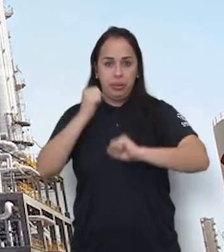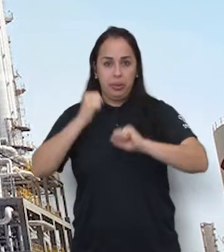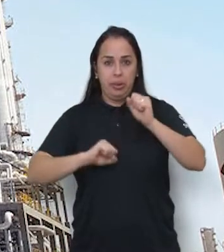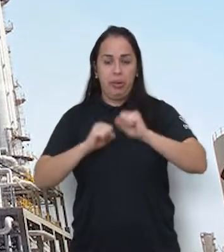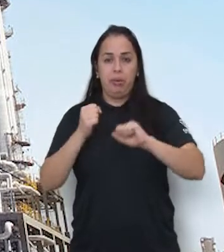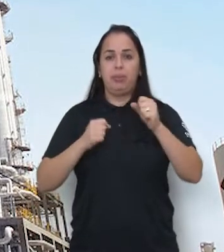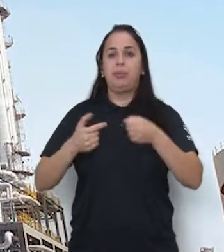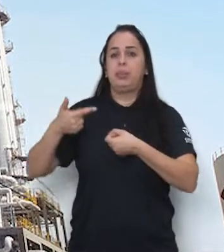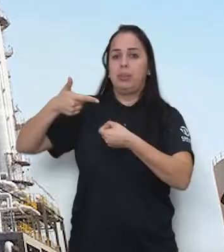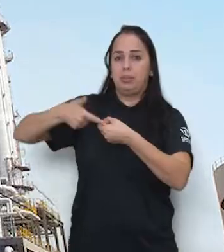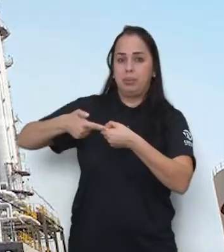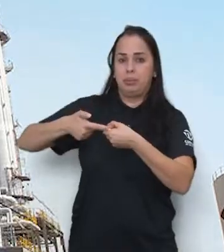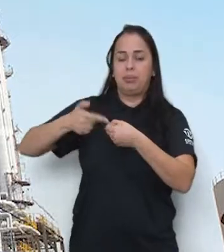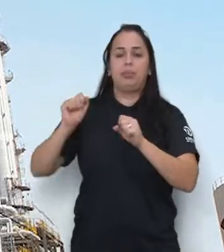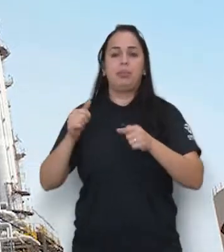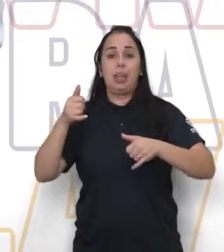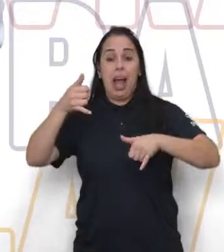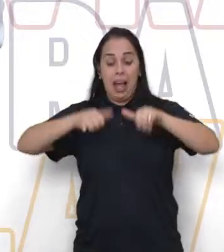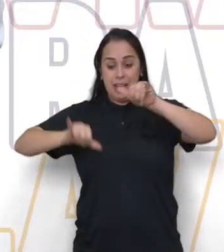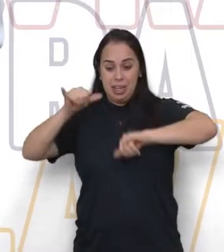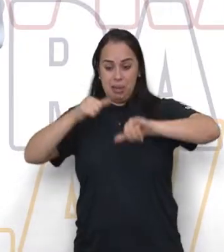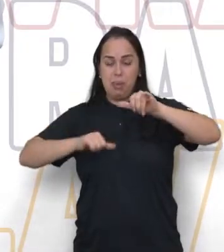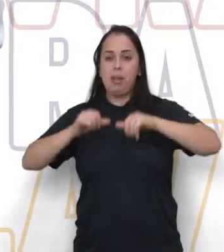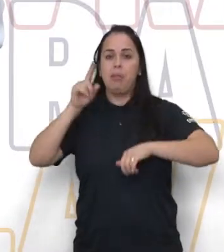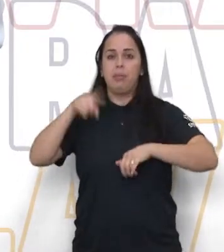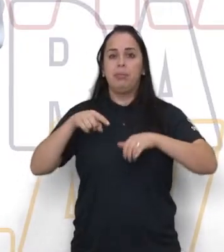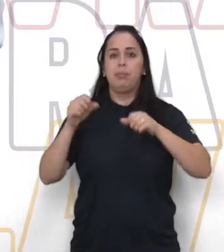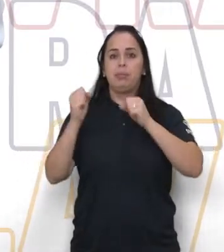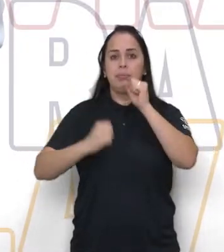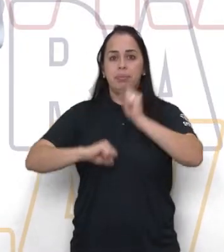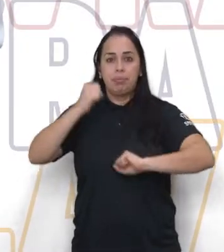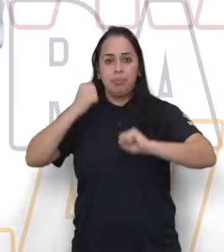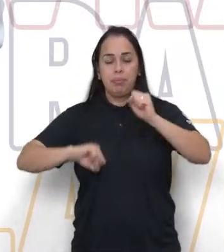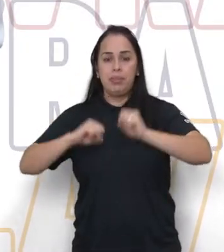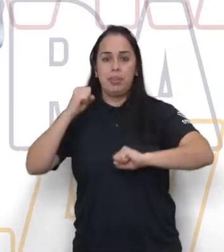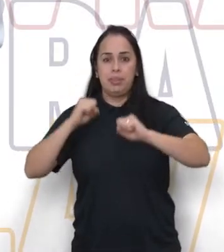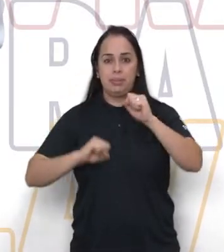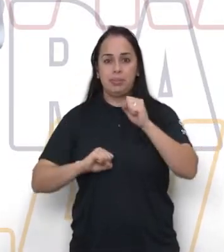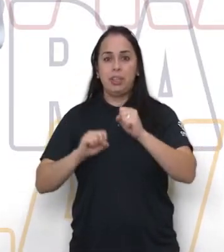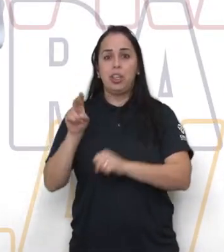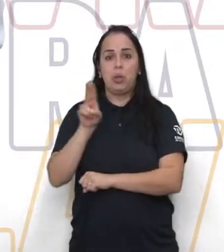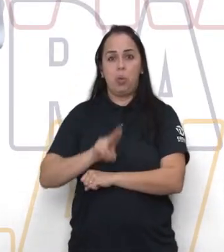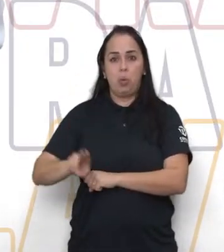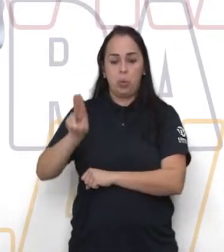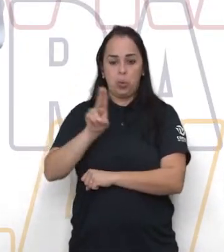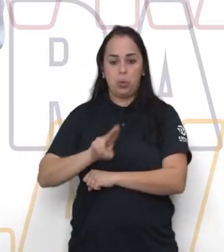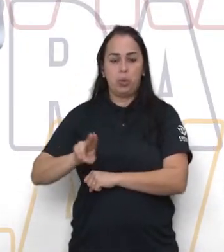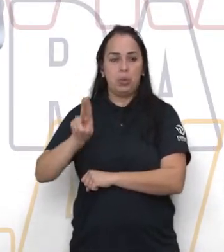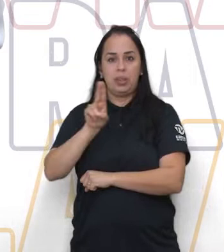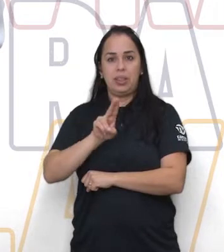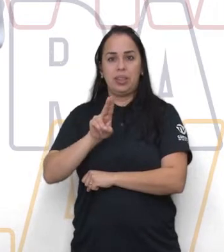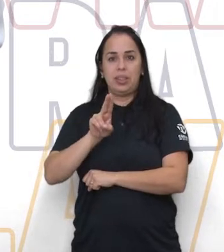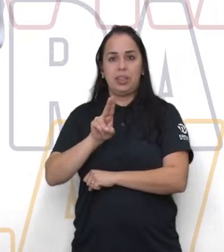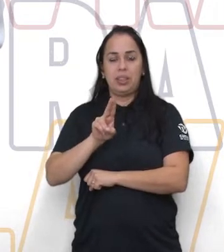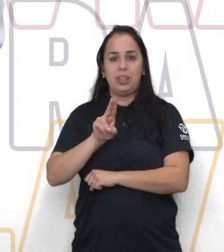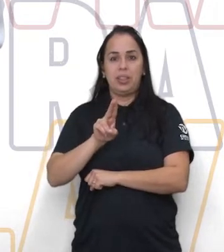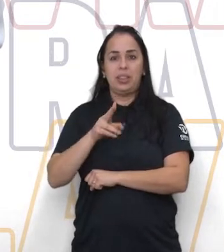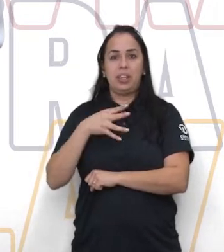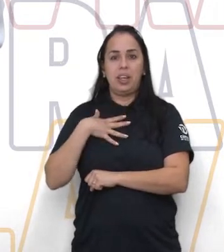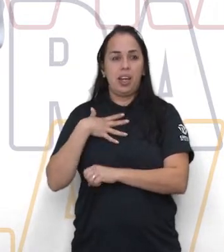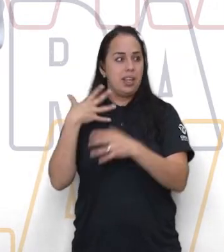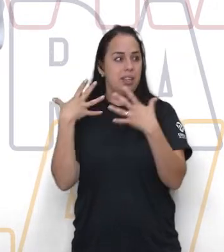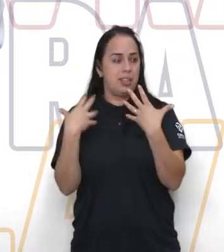a petroquímica a química são são empresas que usam e se